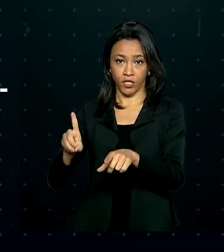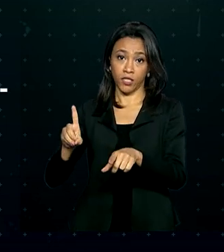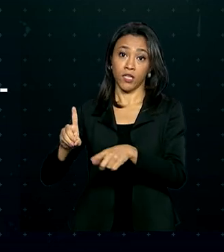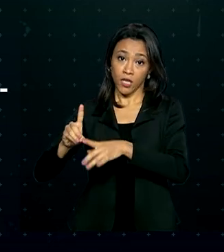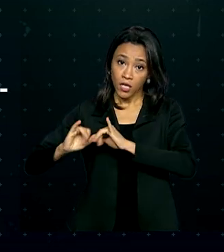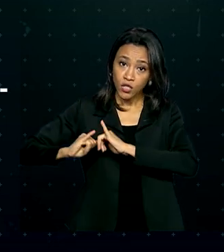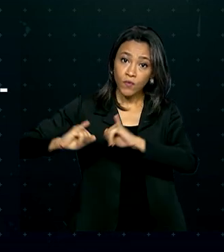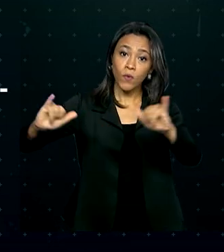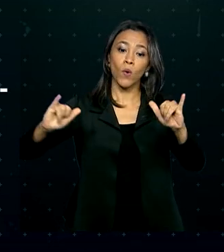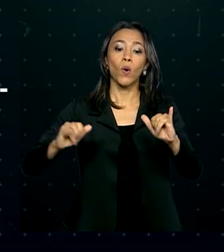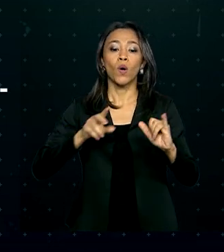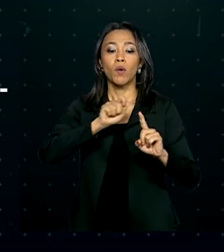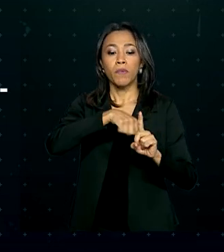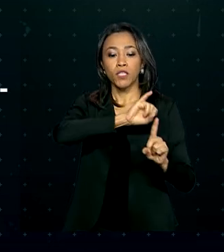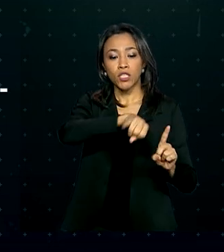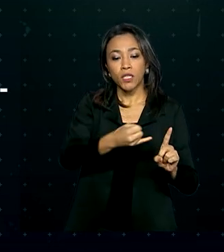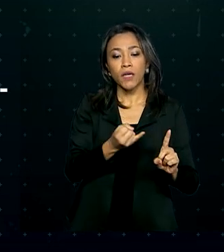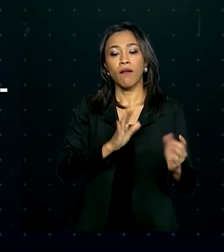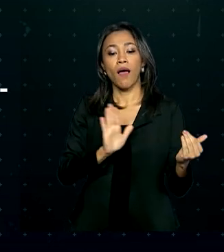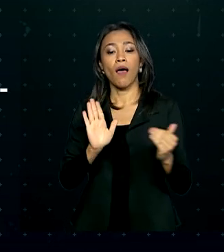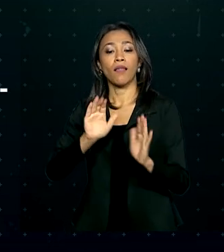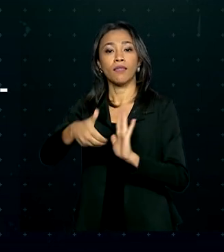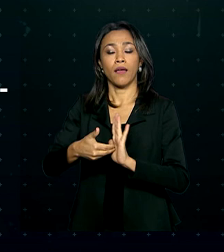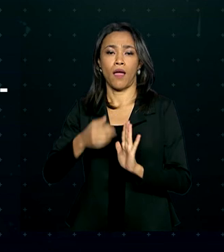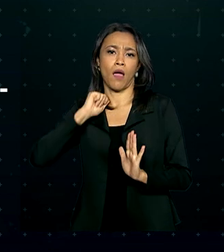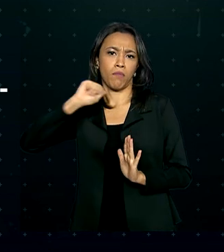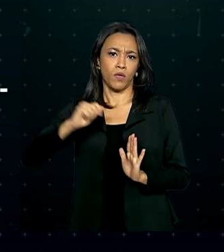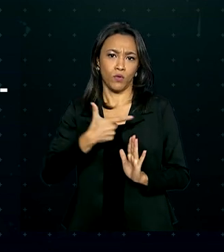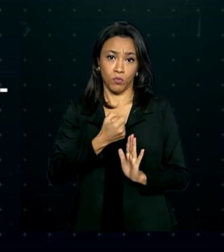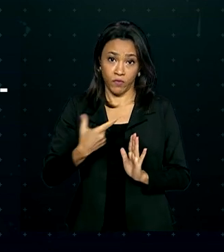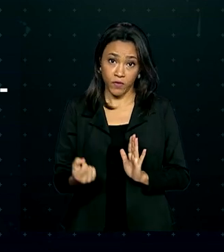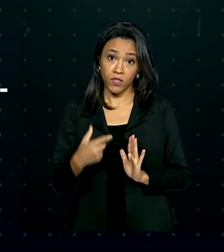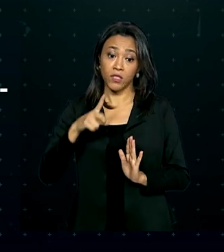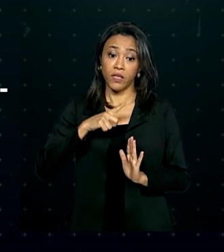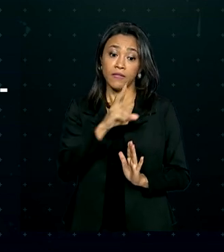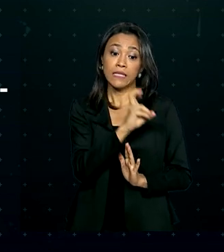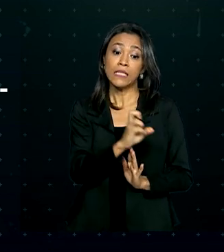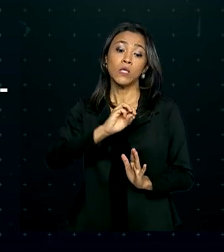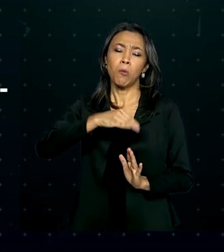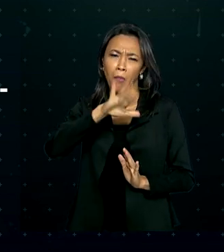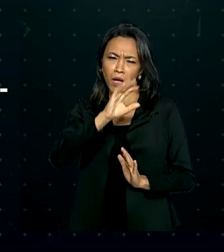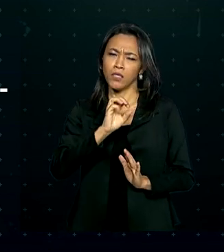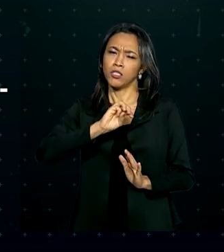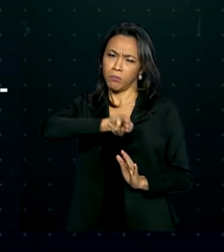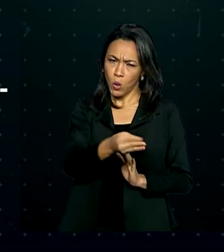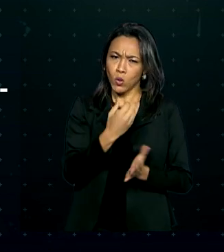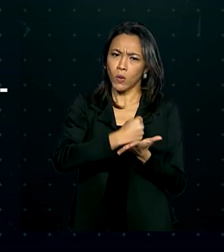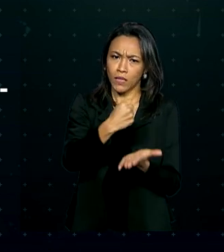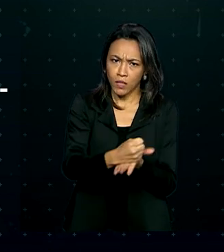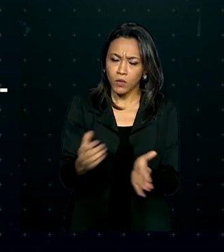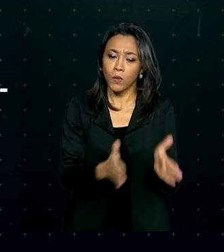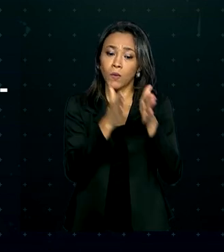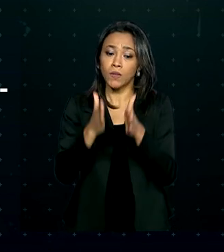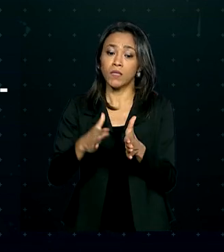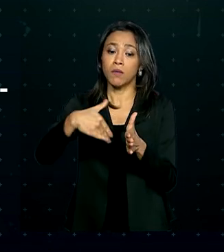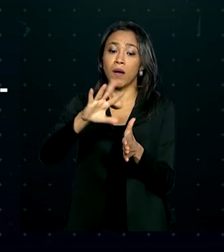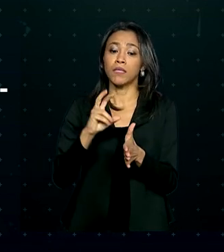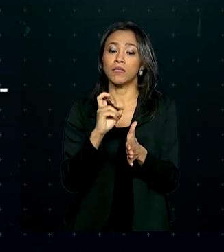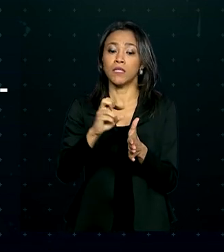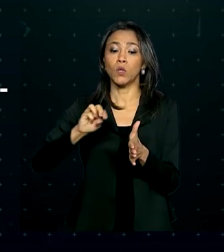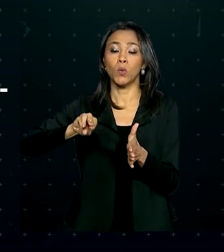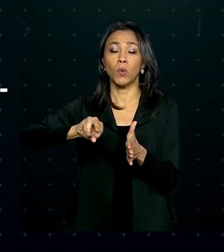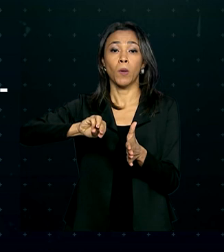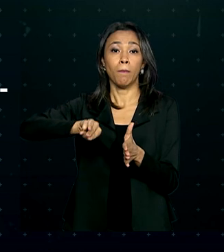mostram que de janeiro a abril de 2020, houve quase 5 milhões de contratações e mais de 5 milhões e